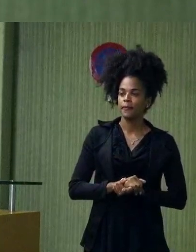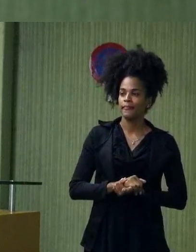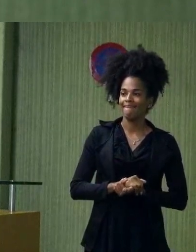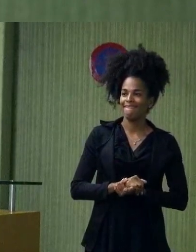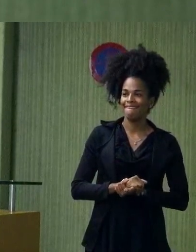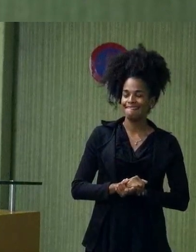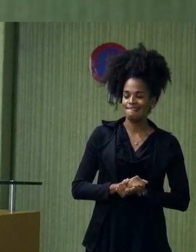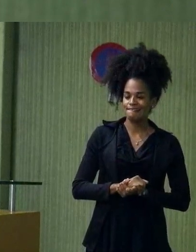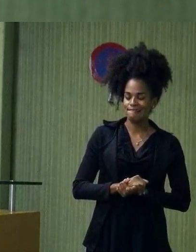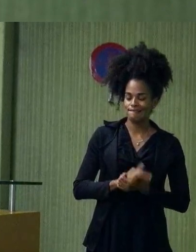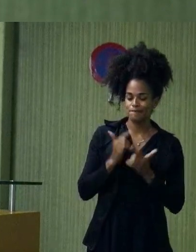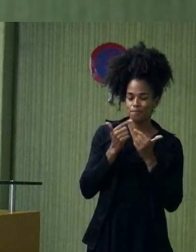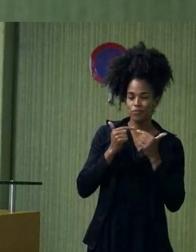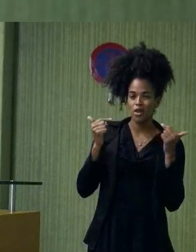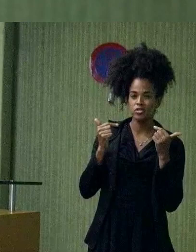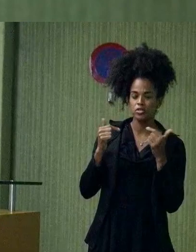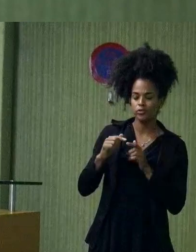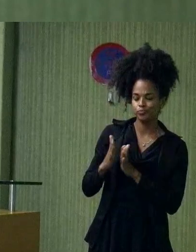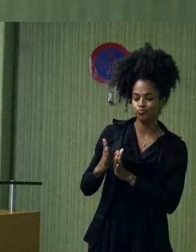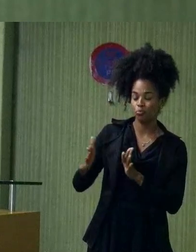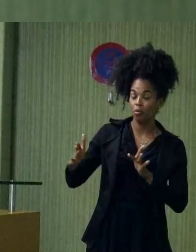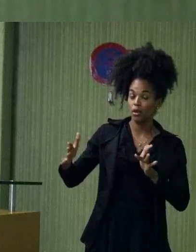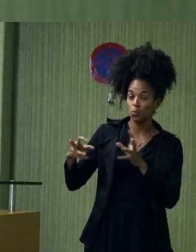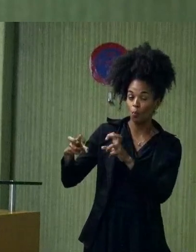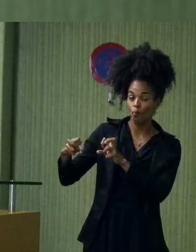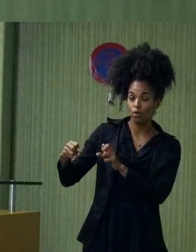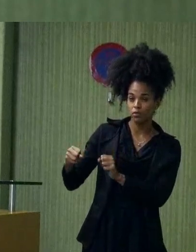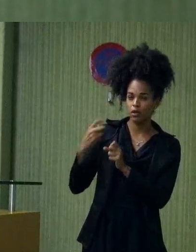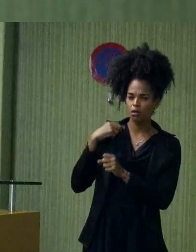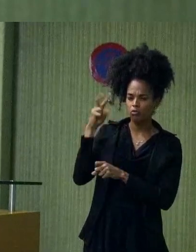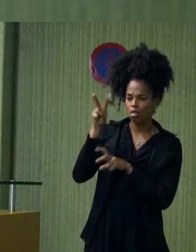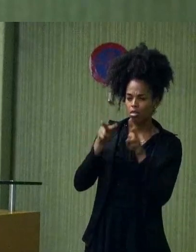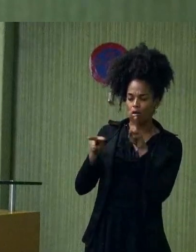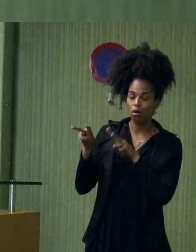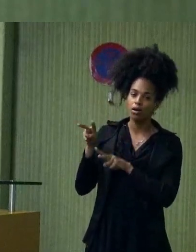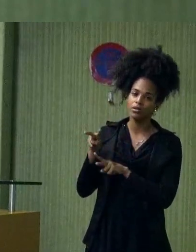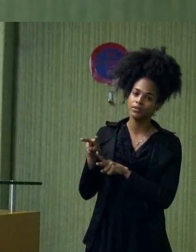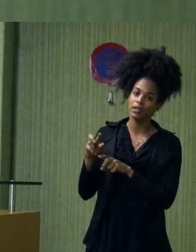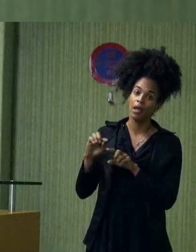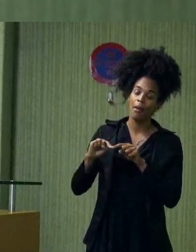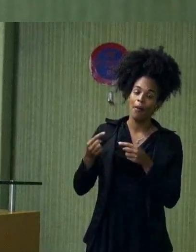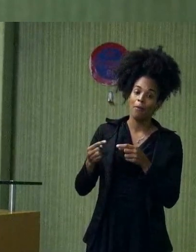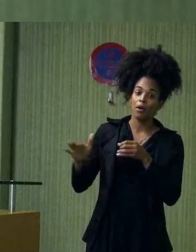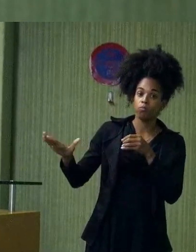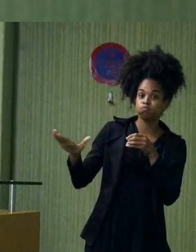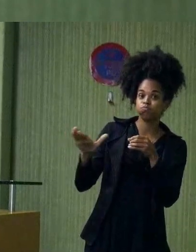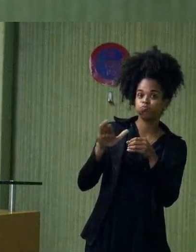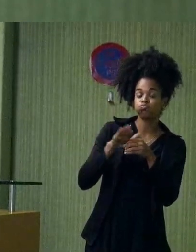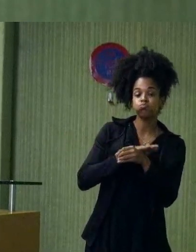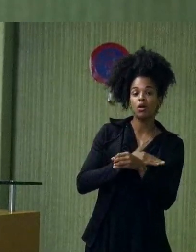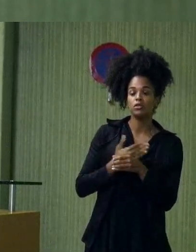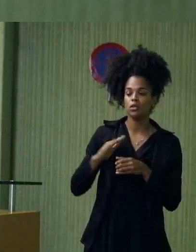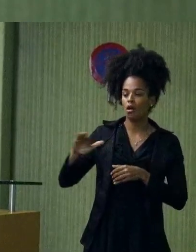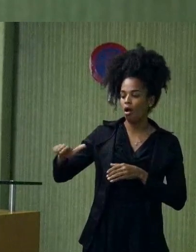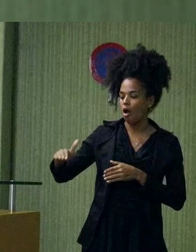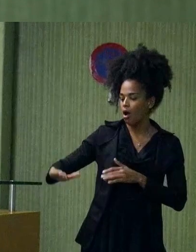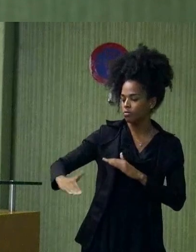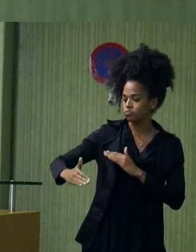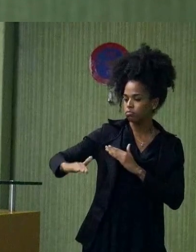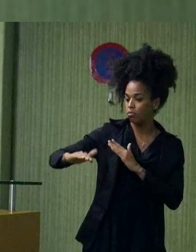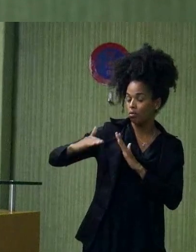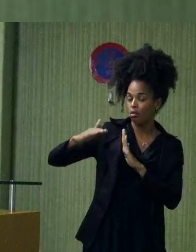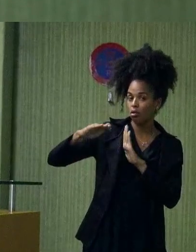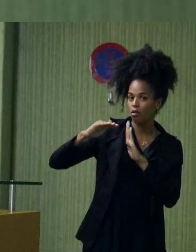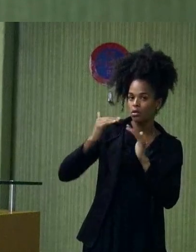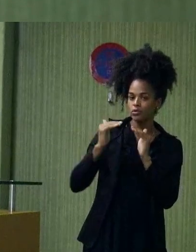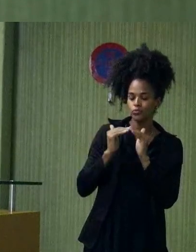eh mas quando é na cheia acontece também da água chegar bem pertinho da escola porque vocês não